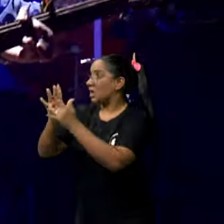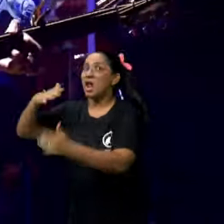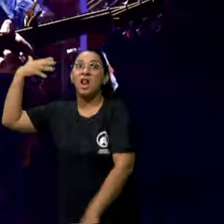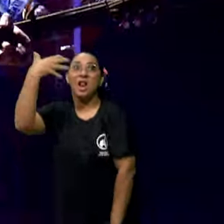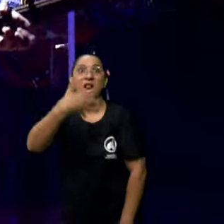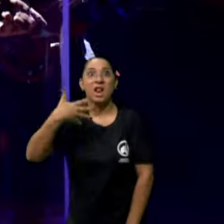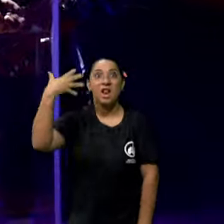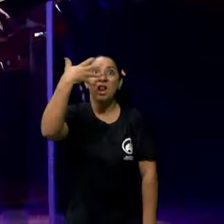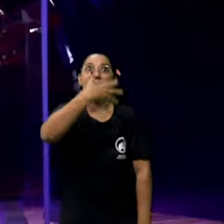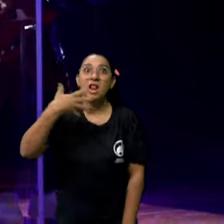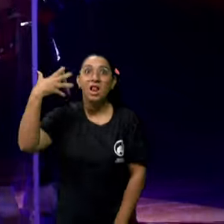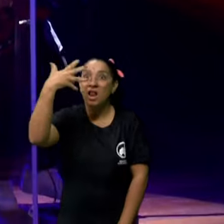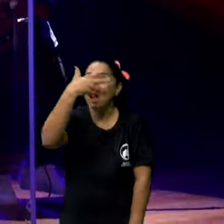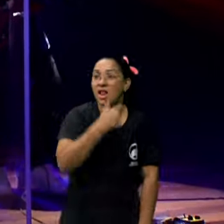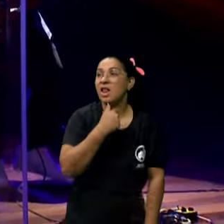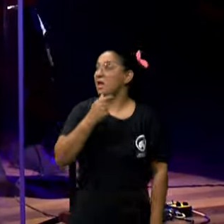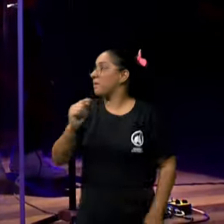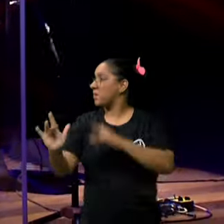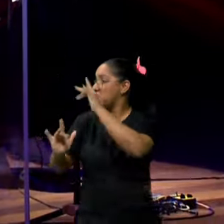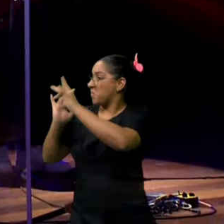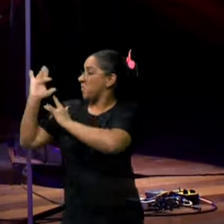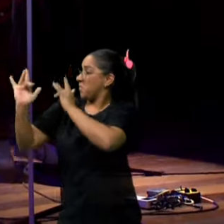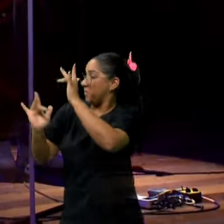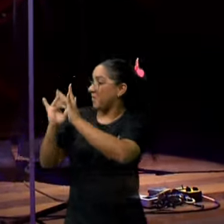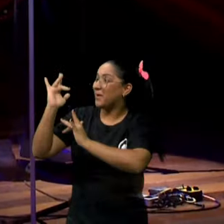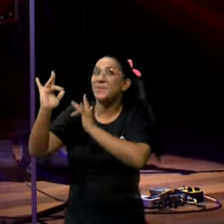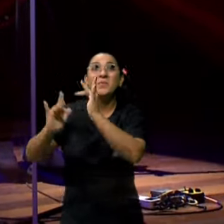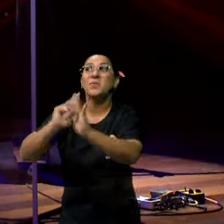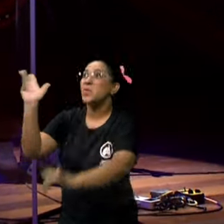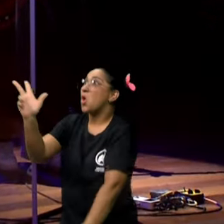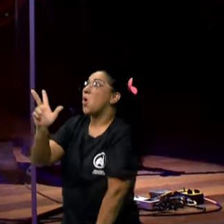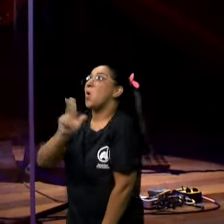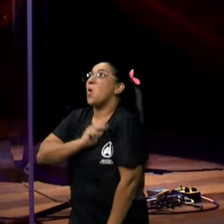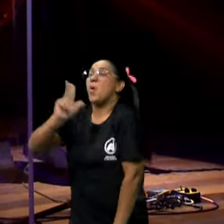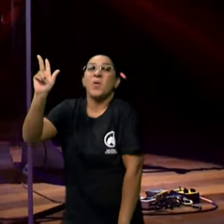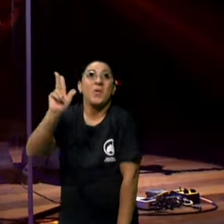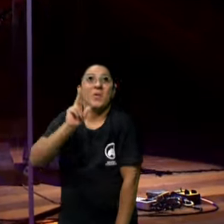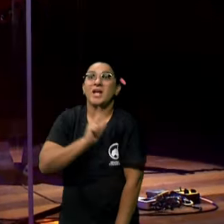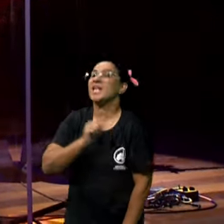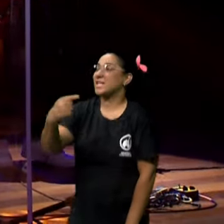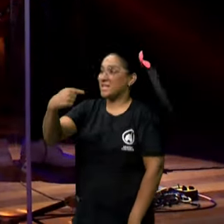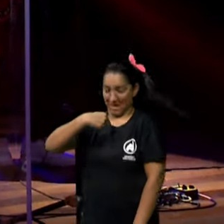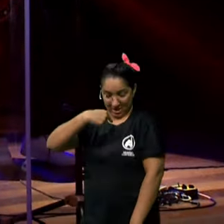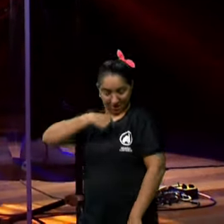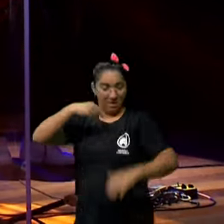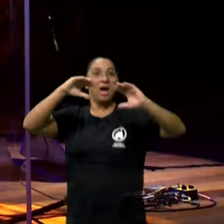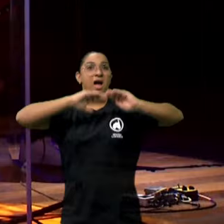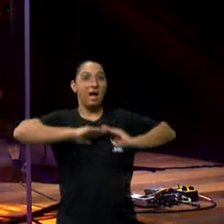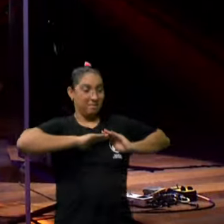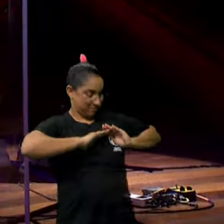sobre nós vem sobre a tua igreja nesta hora fiz sobre o teu corpo nesta hora você